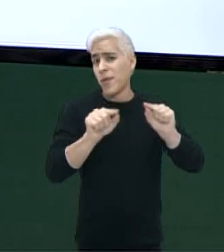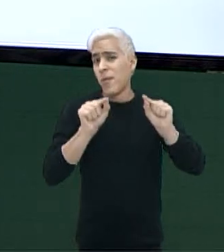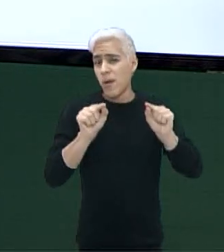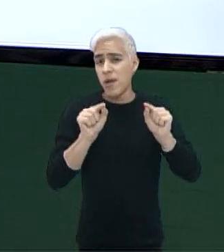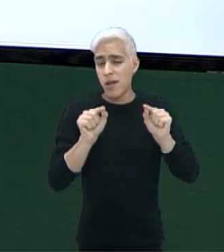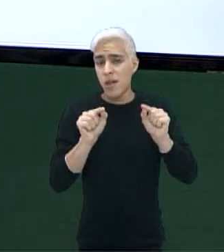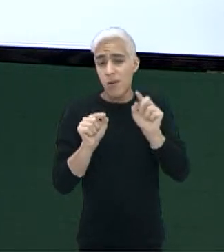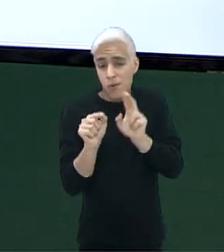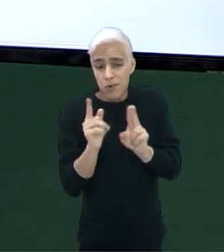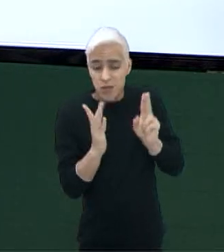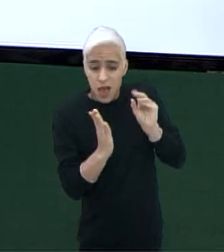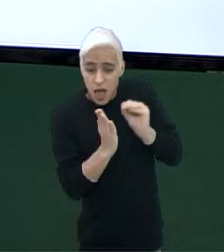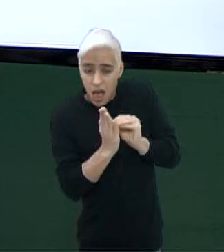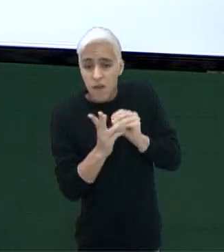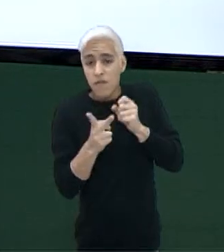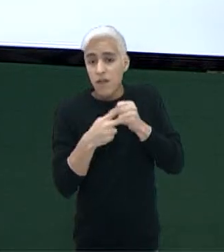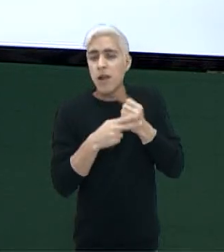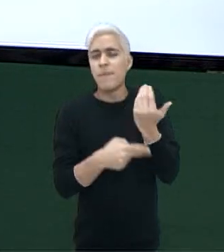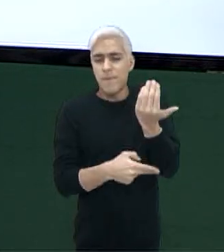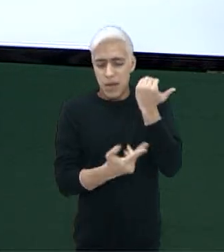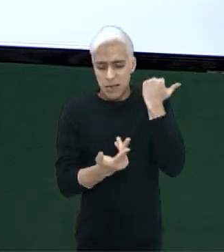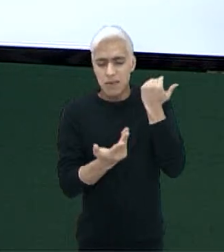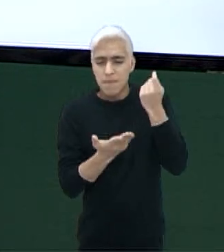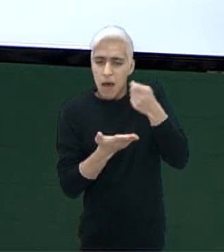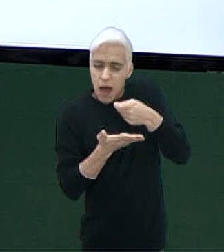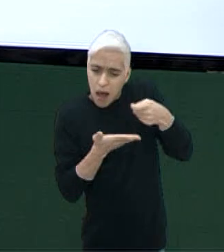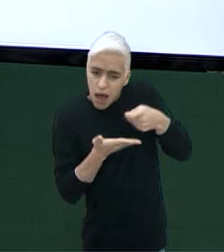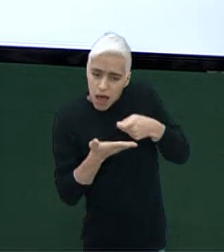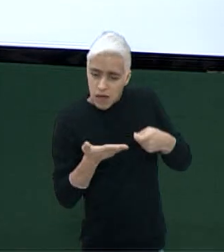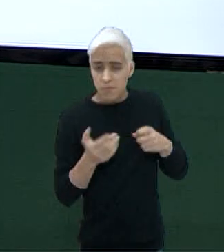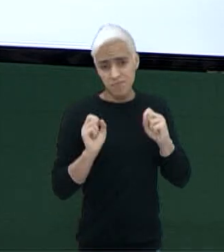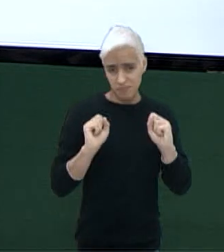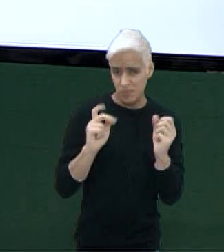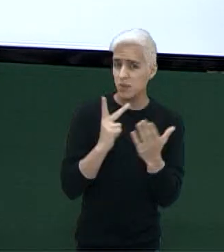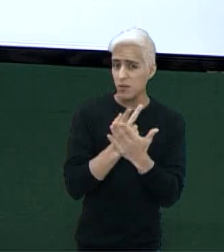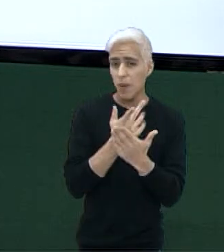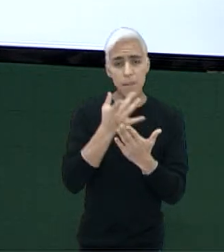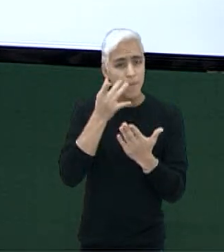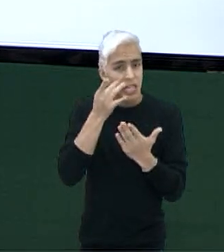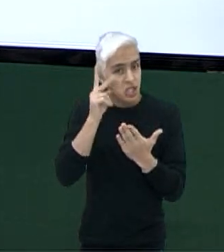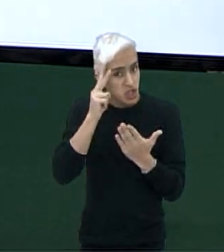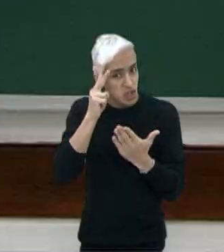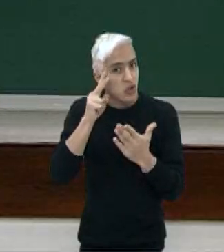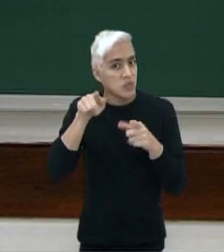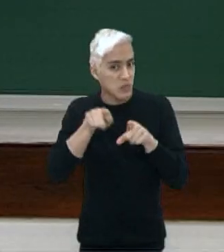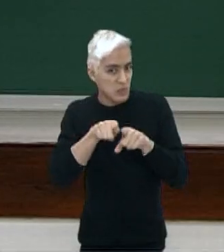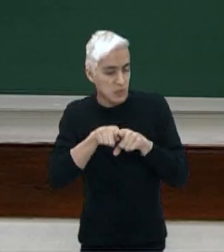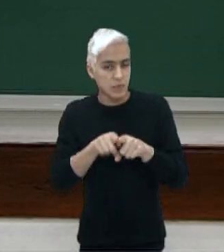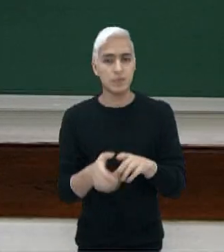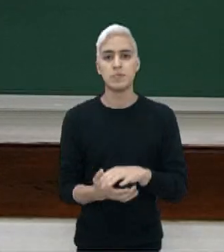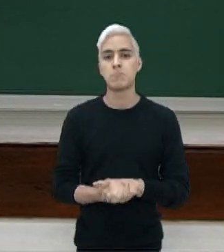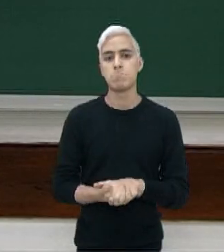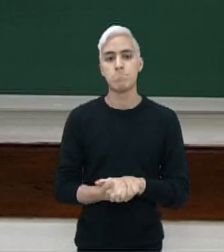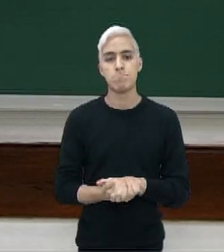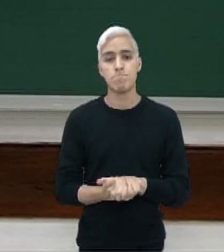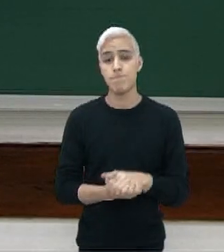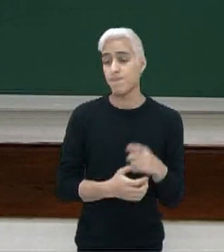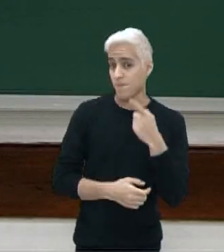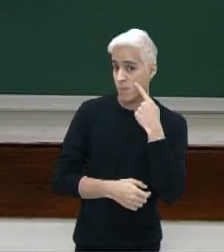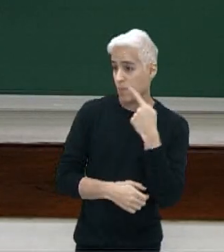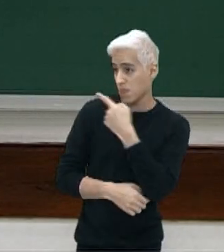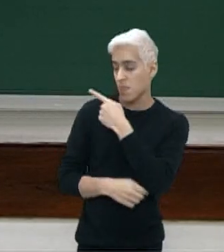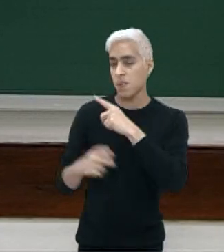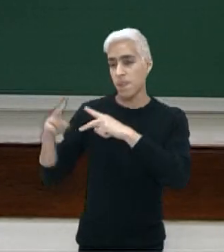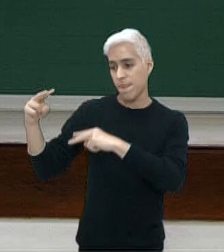do pretérito, né? Do passado, tá certo? Podendo acontecer o presente. Vamos ver aqui como que tá? Nesse